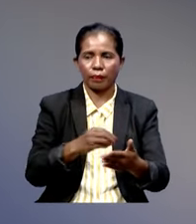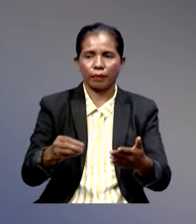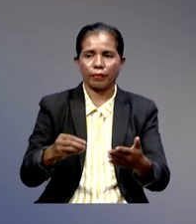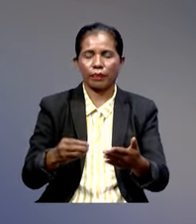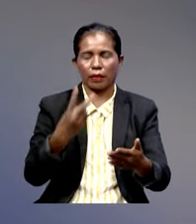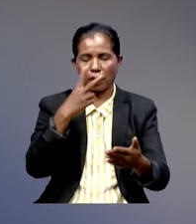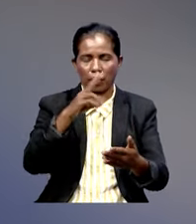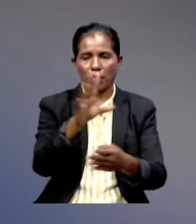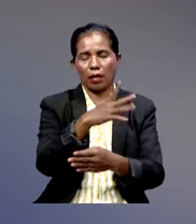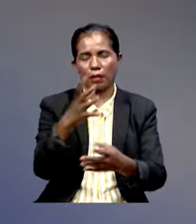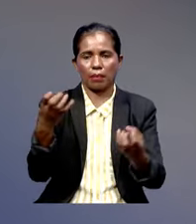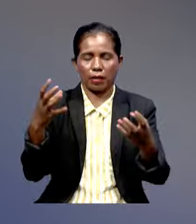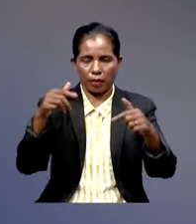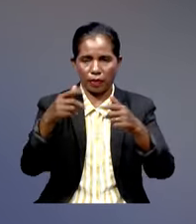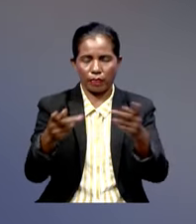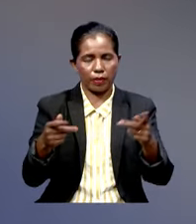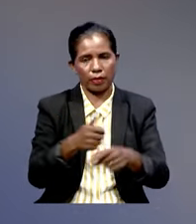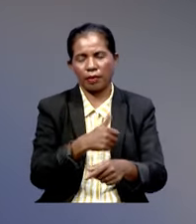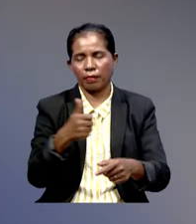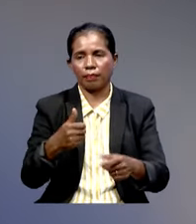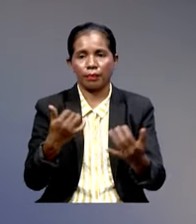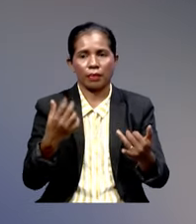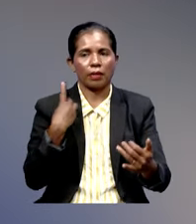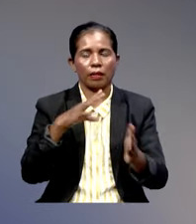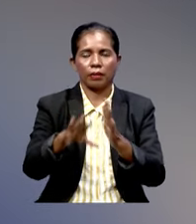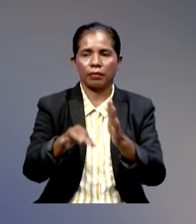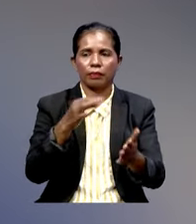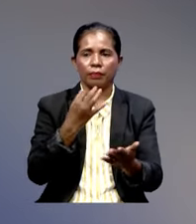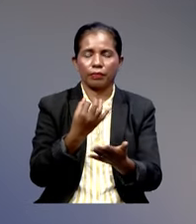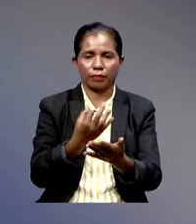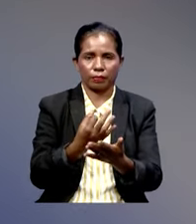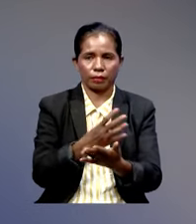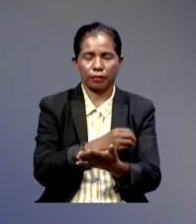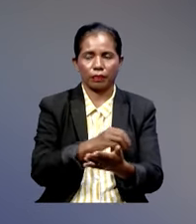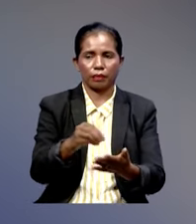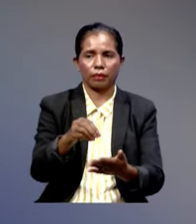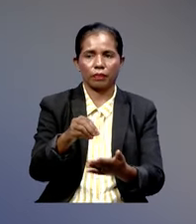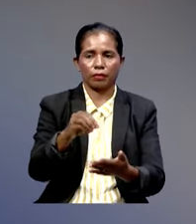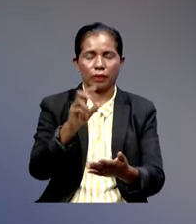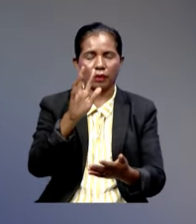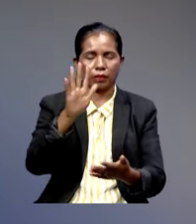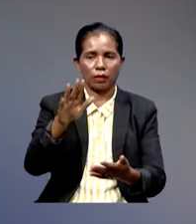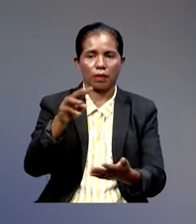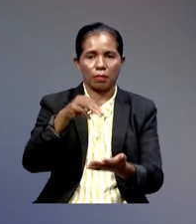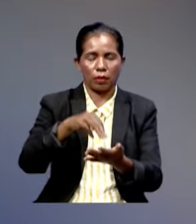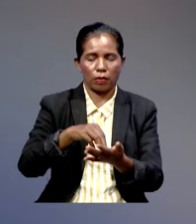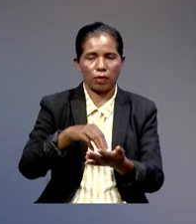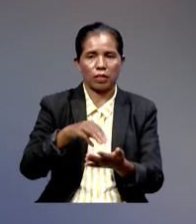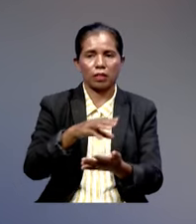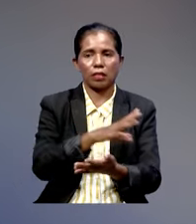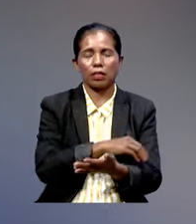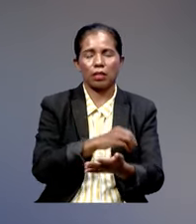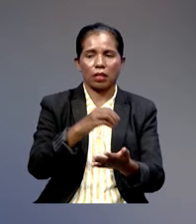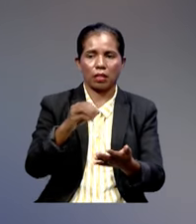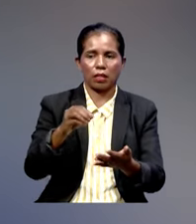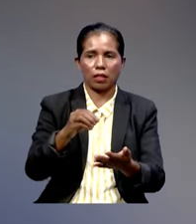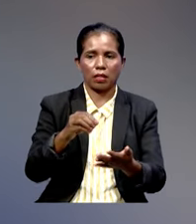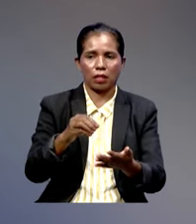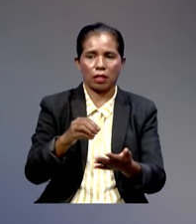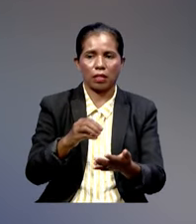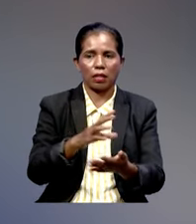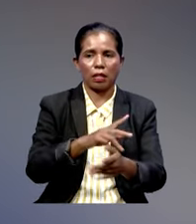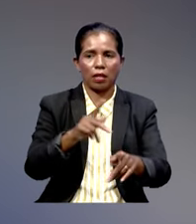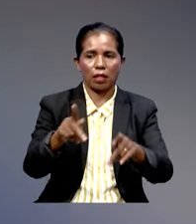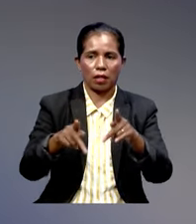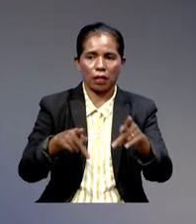reforestação e fatim balu. E agora dau kita hetam 22,3 milhões de dólares usi Green Climate Fund